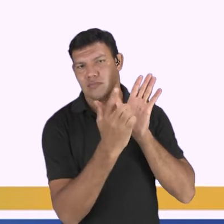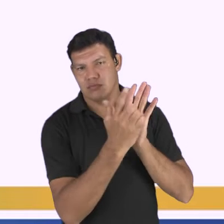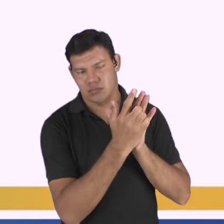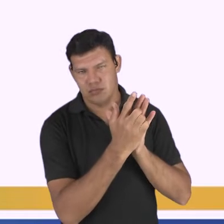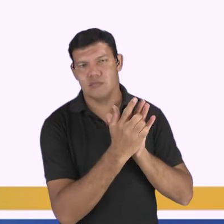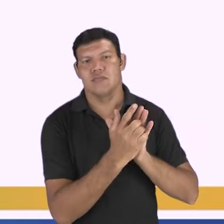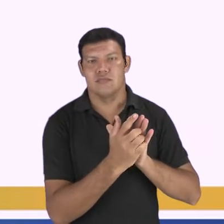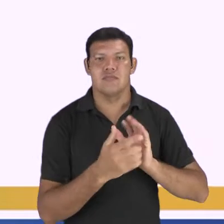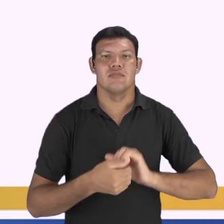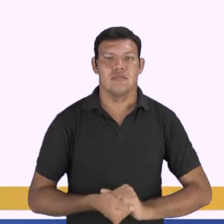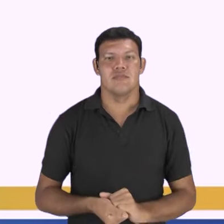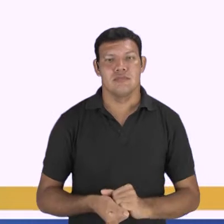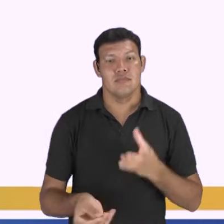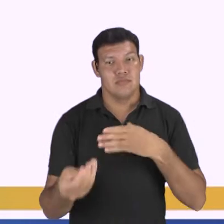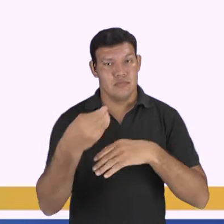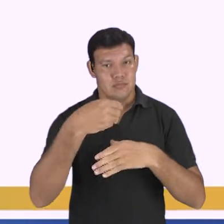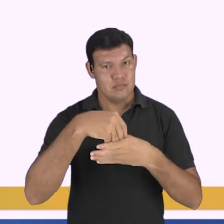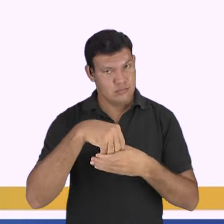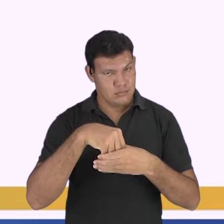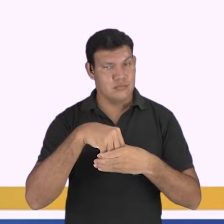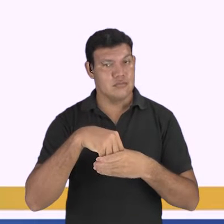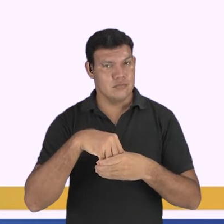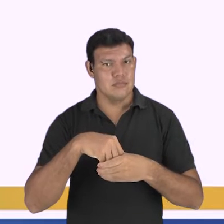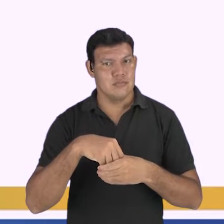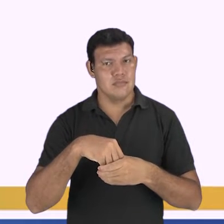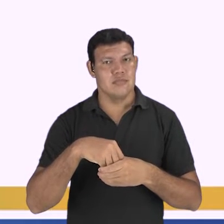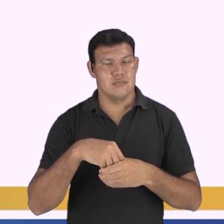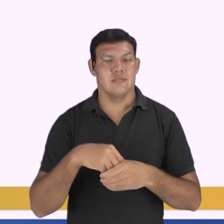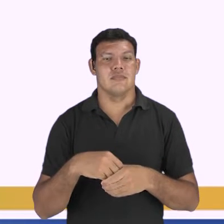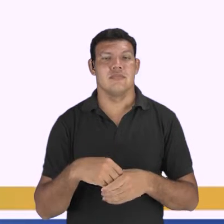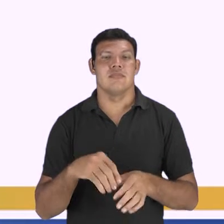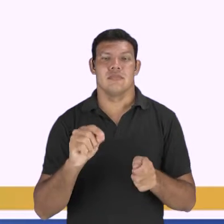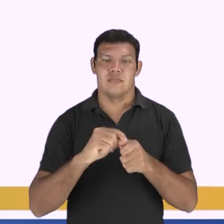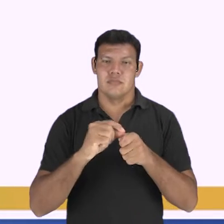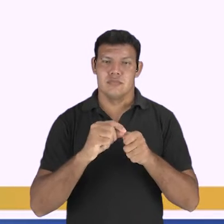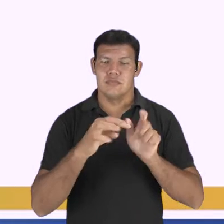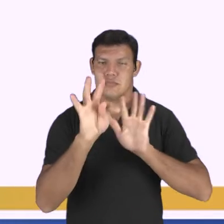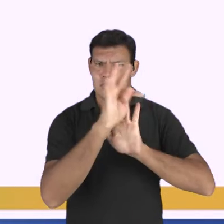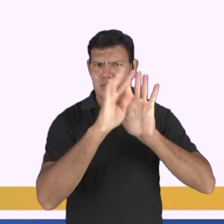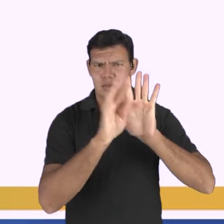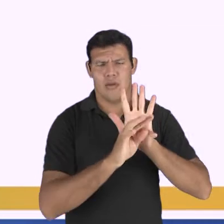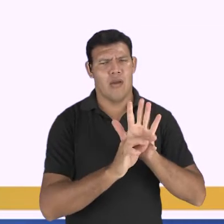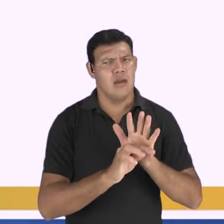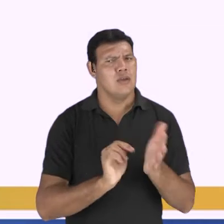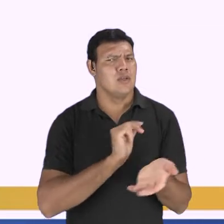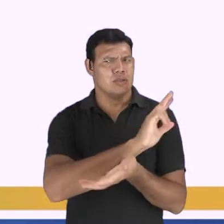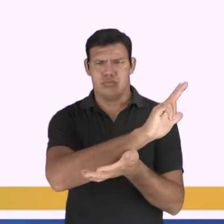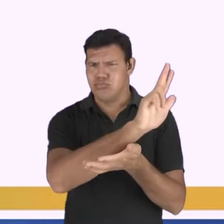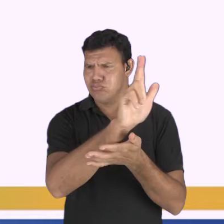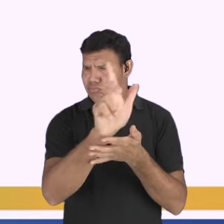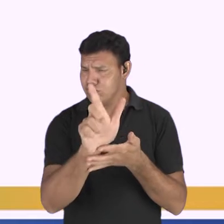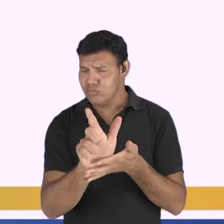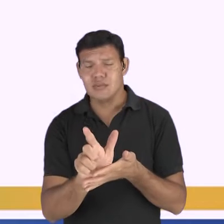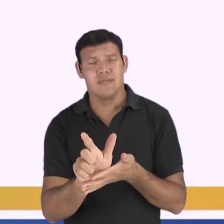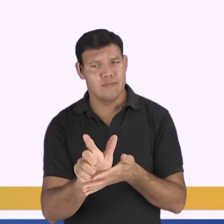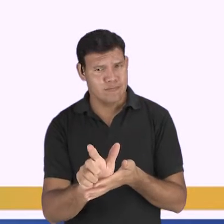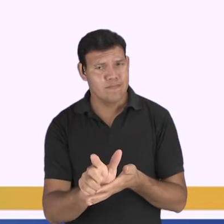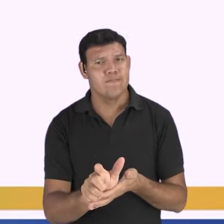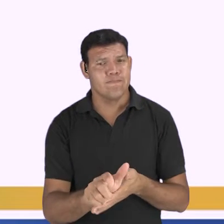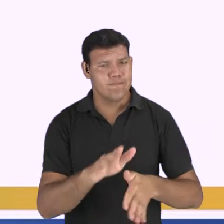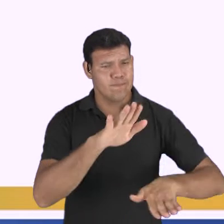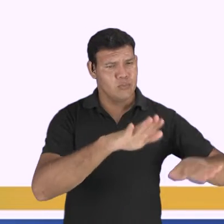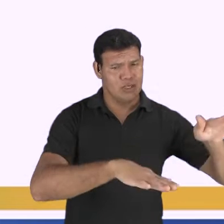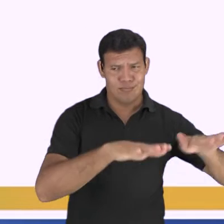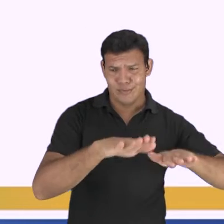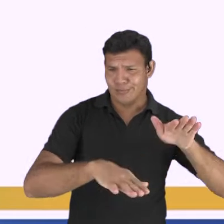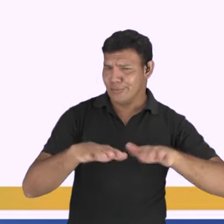desempenhar dentro dessa produção textual, e elas são diversas, e elas vão atender a diferentes demandas